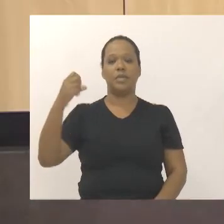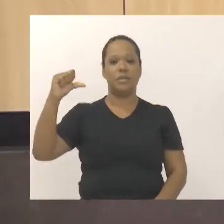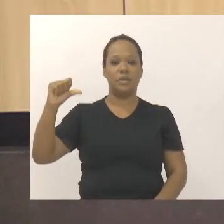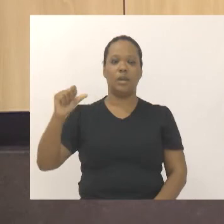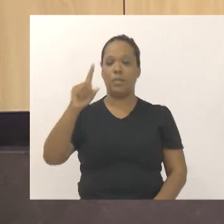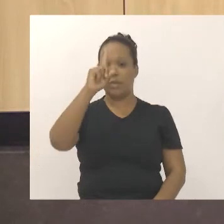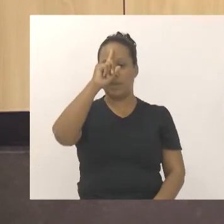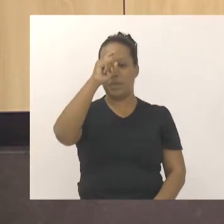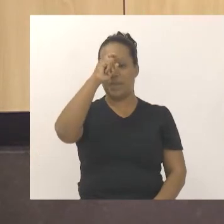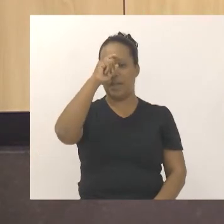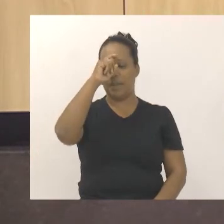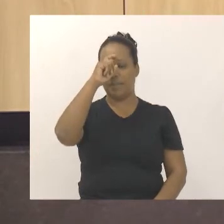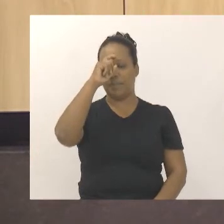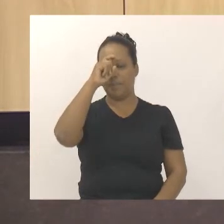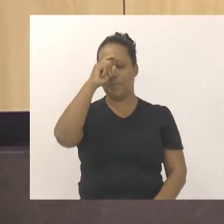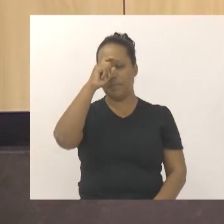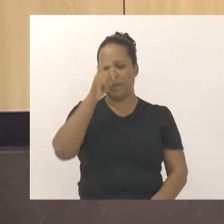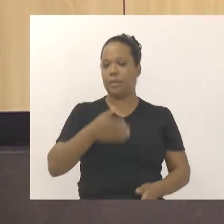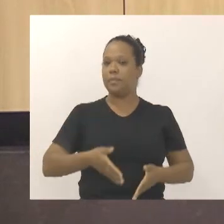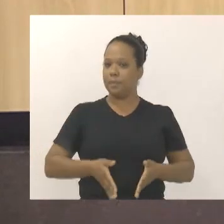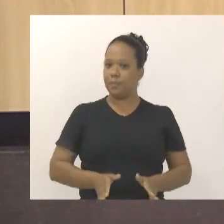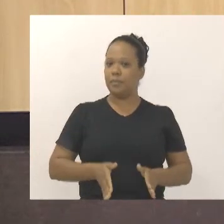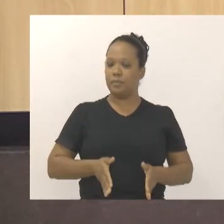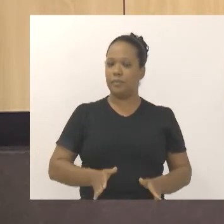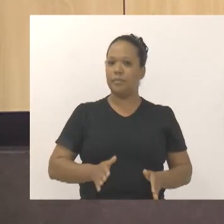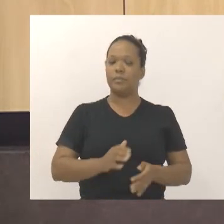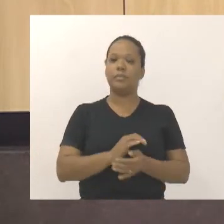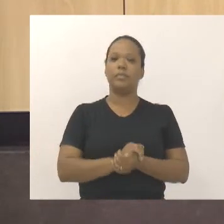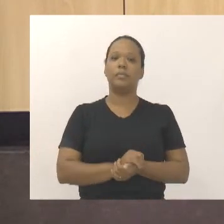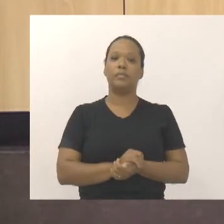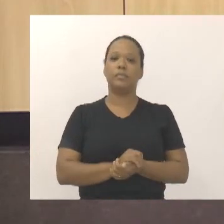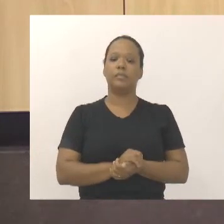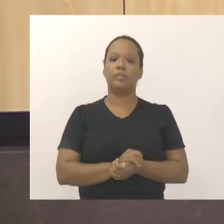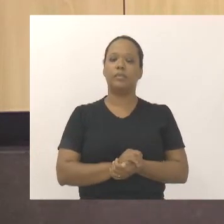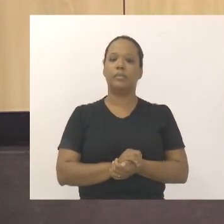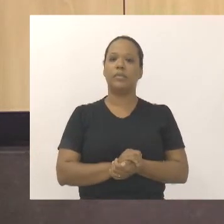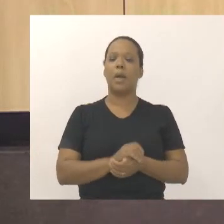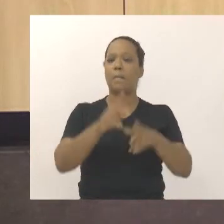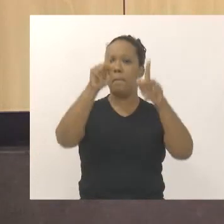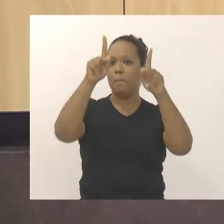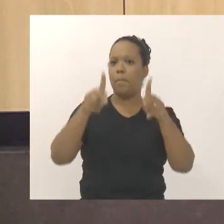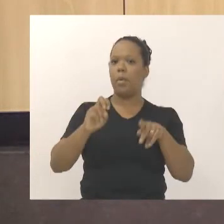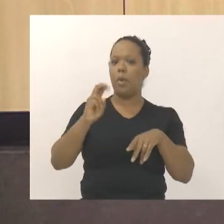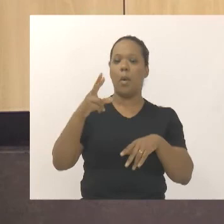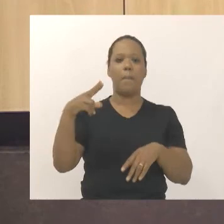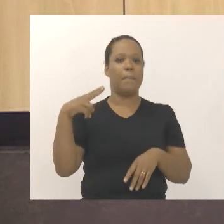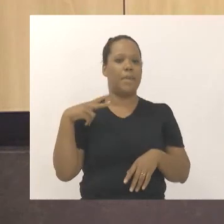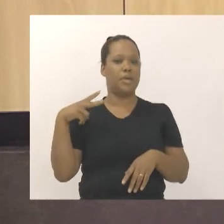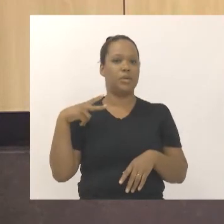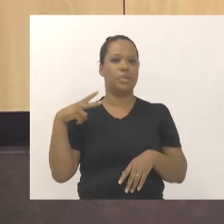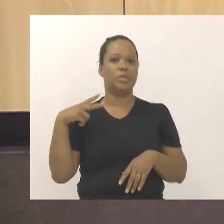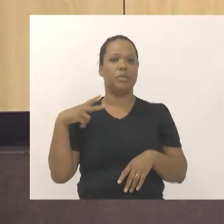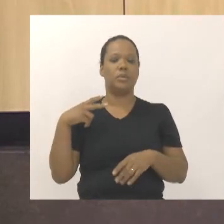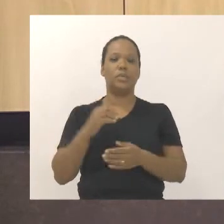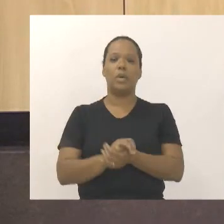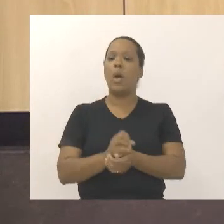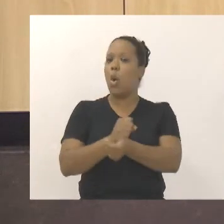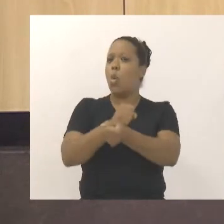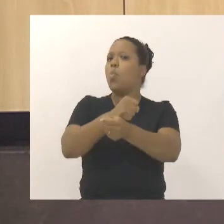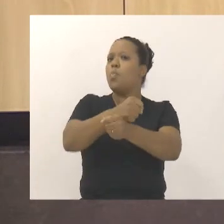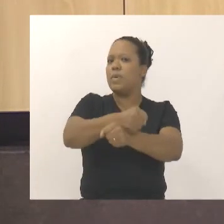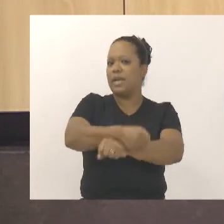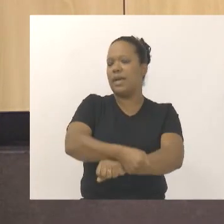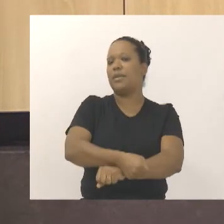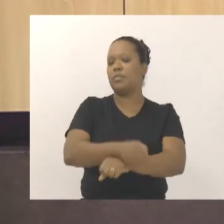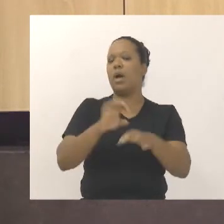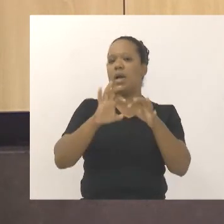maternidades, casas de parto e estabelecimentos hospitalares congêneres da rede pública e privada do município de Jacareí ficam obrigados